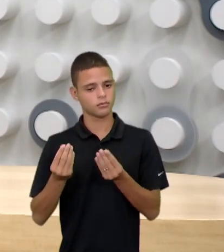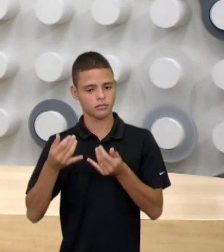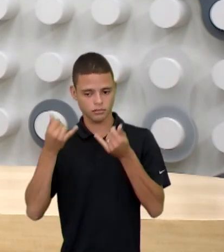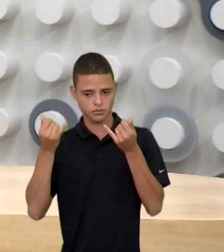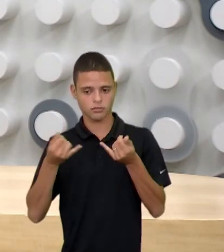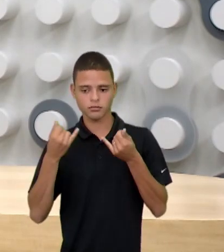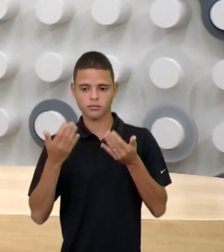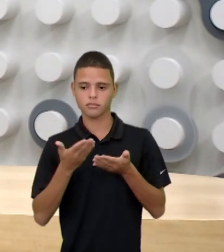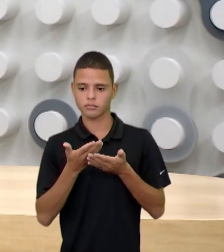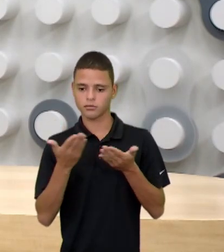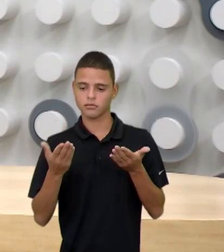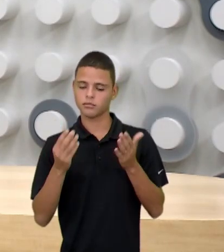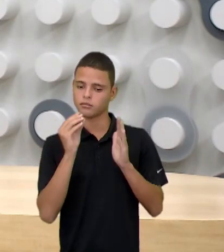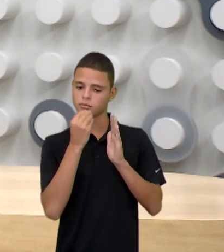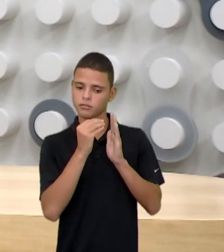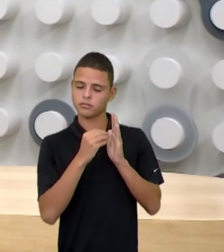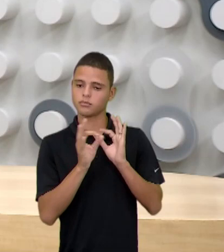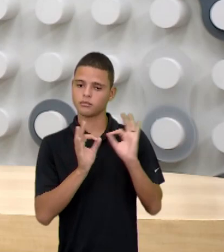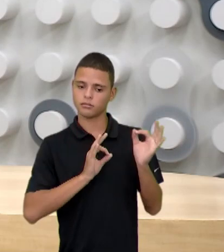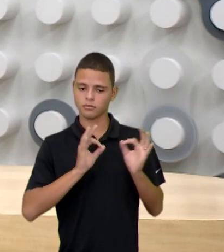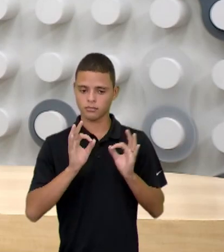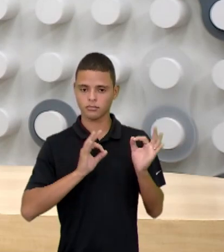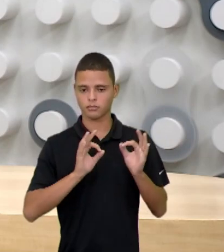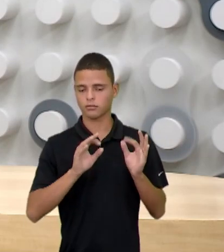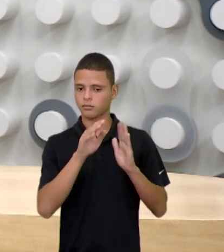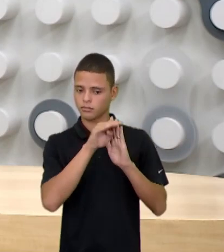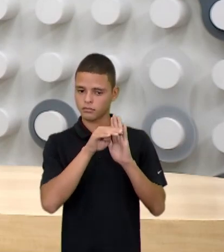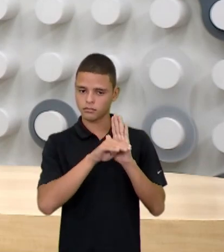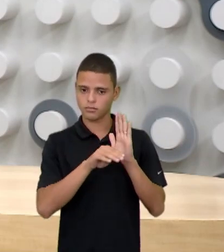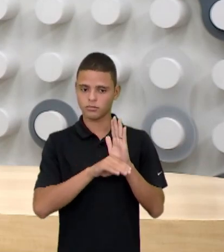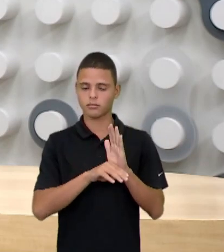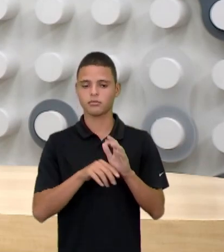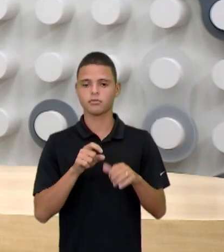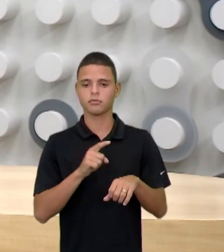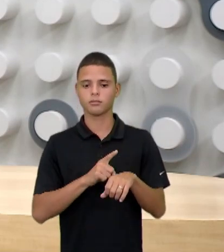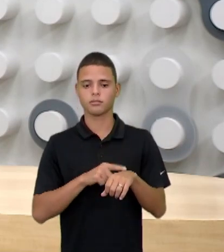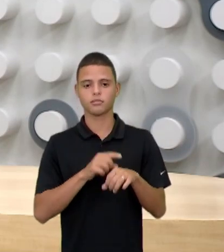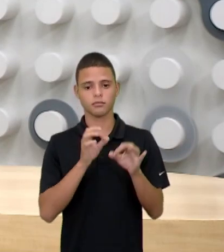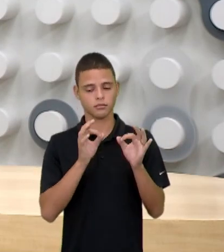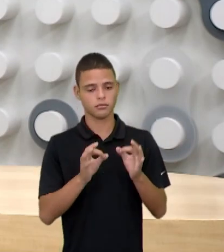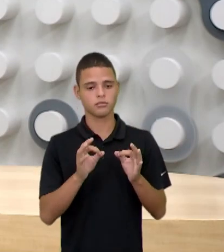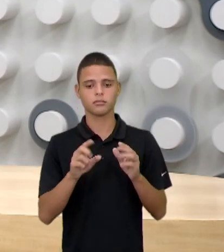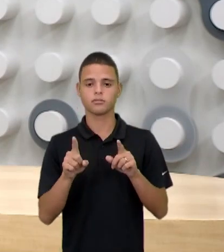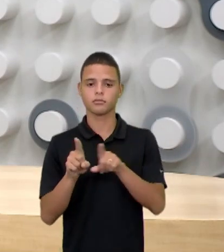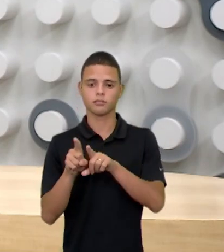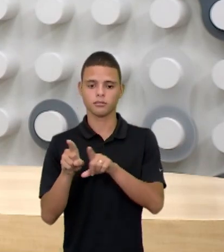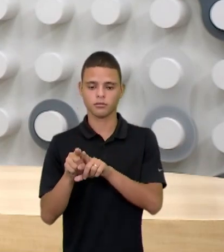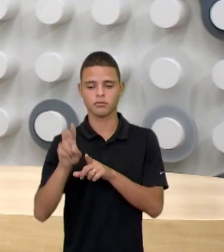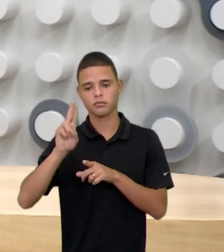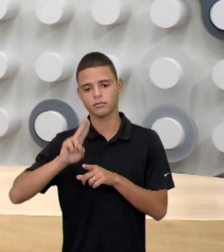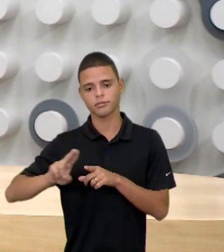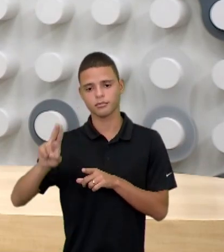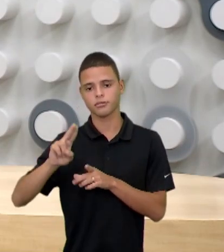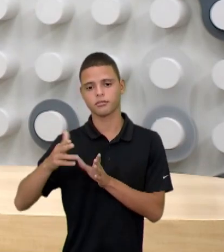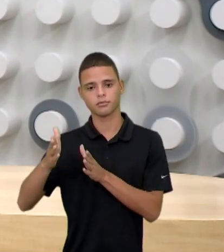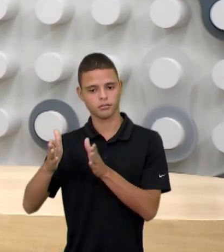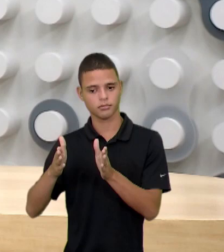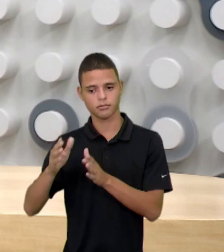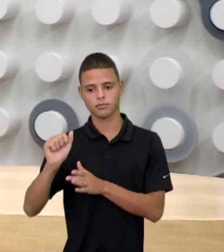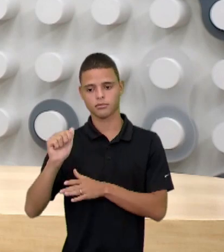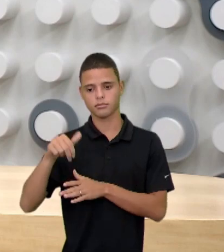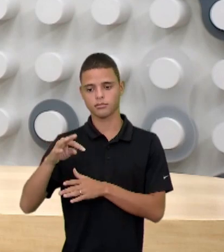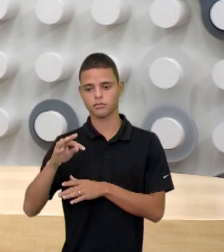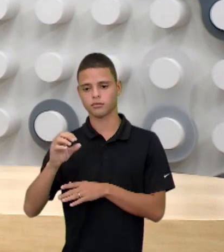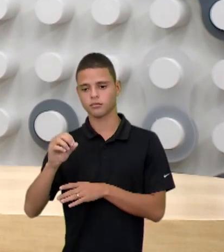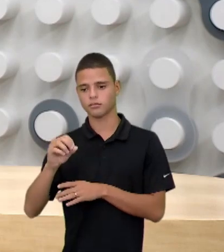vocês montarem essa escala aí do tempo geológico, incluindo a época do antropoceno,